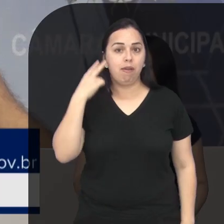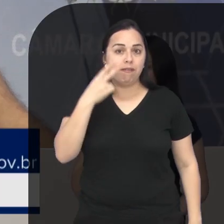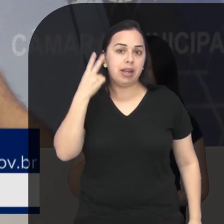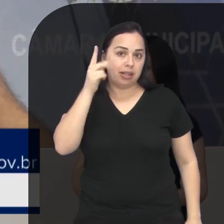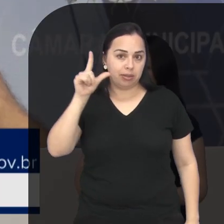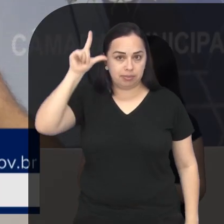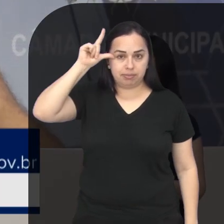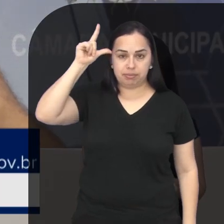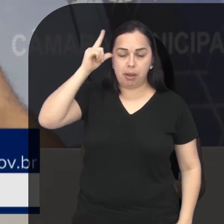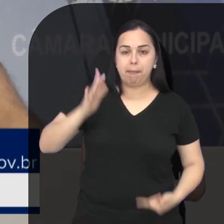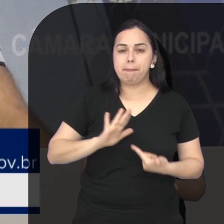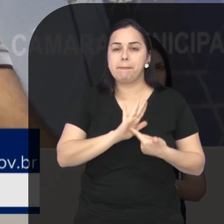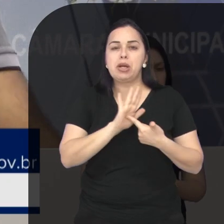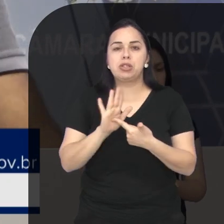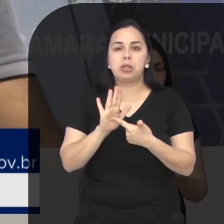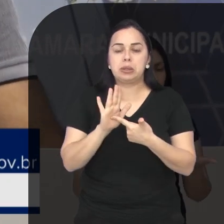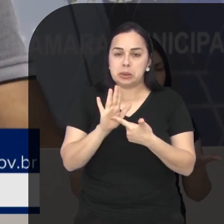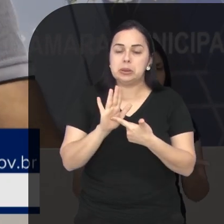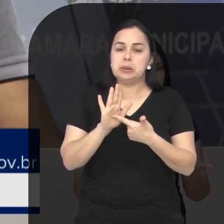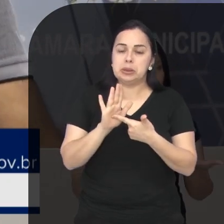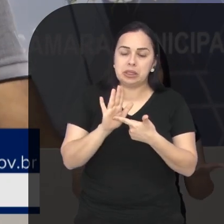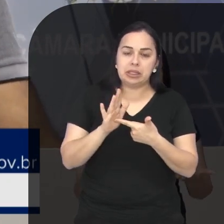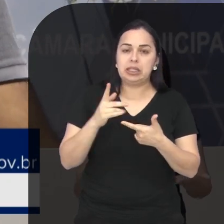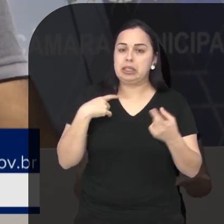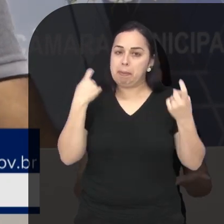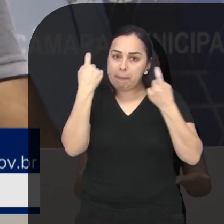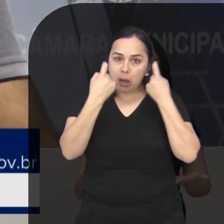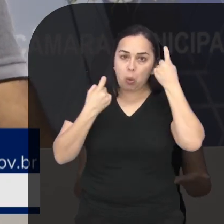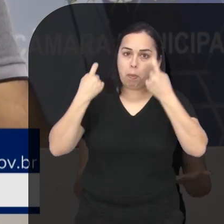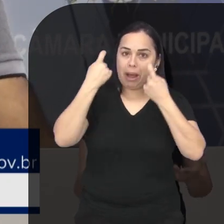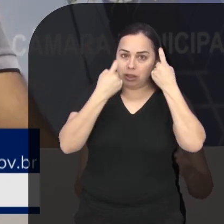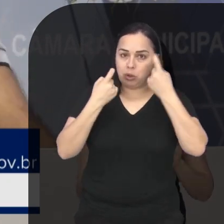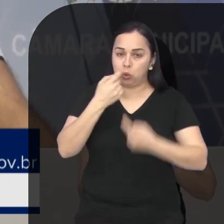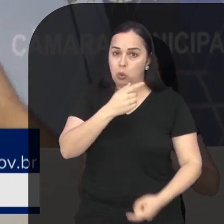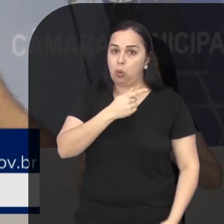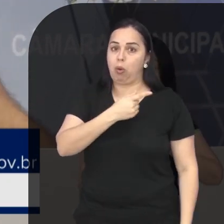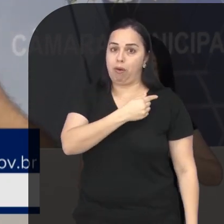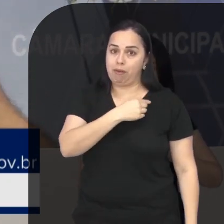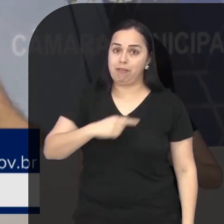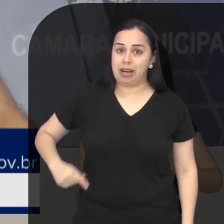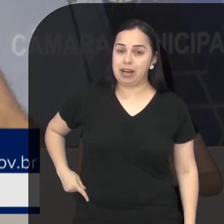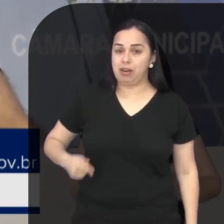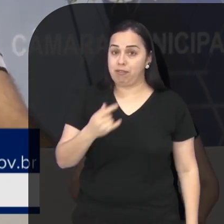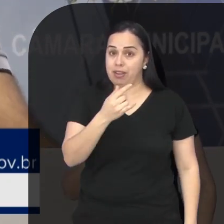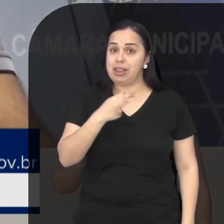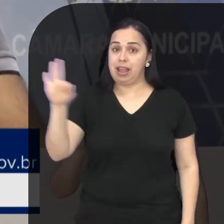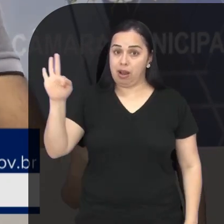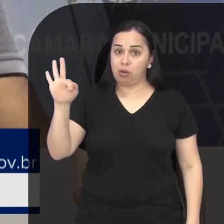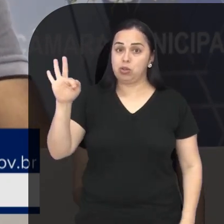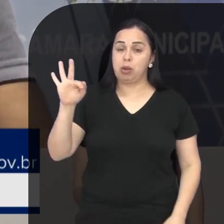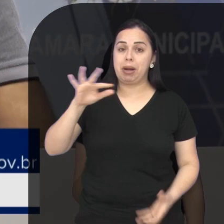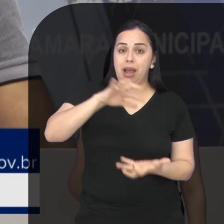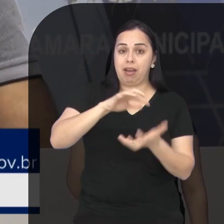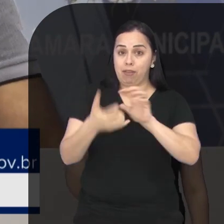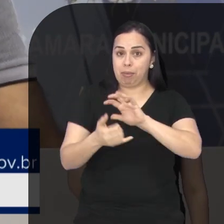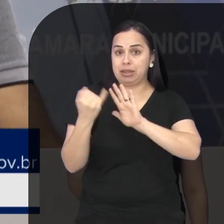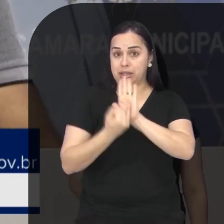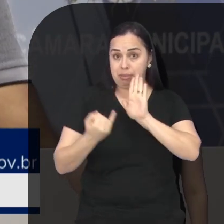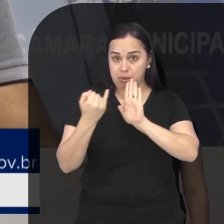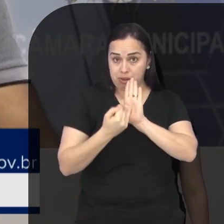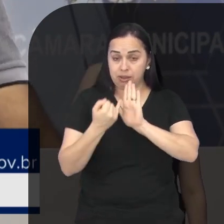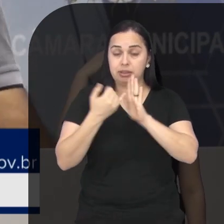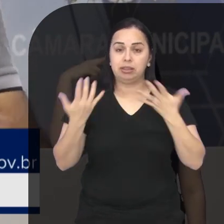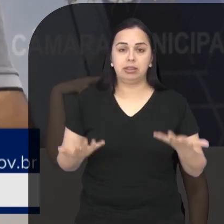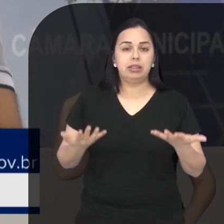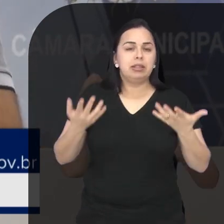autoestima. Já o vereador Lino Bispo demonstrou apreensão às ações do governo federal no que trata da reforma tributária. Segundo